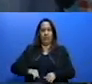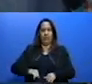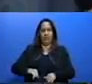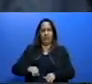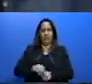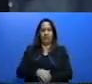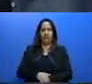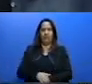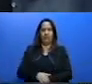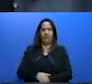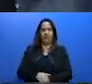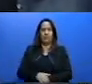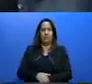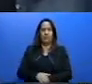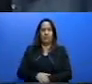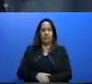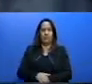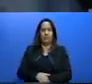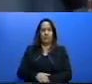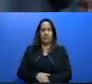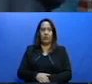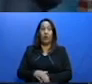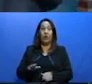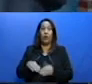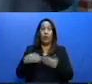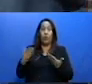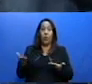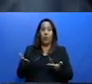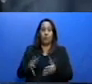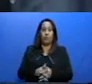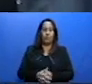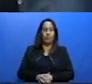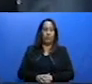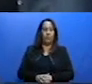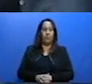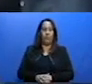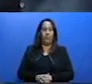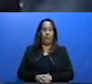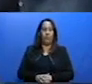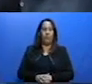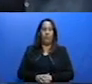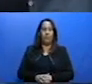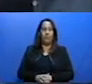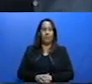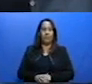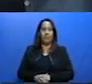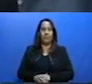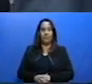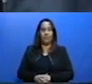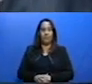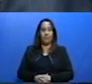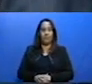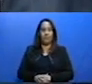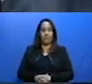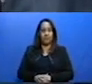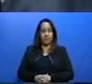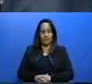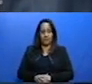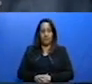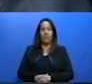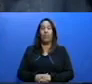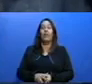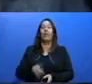o isopor, qual das duas imagens? A primeira, a segunda situação.